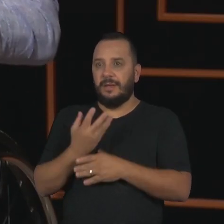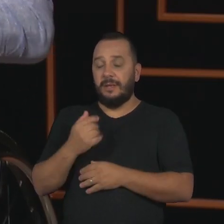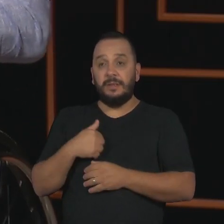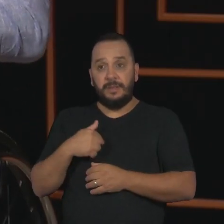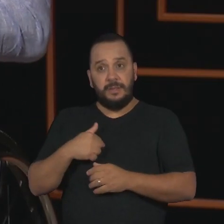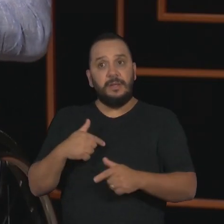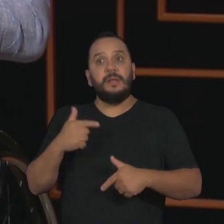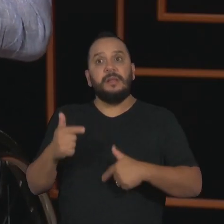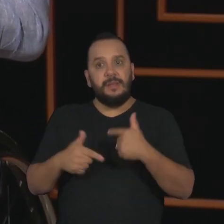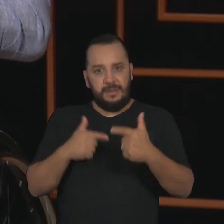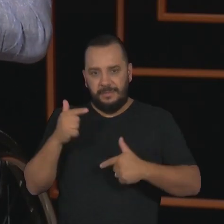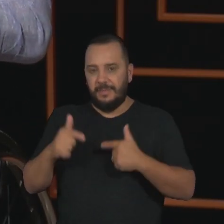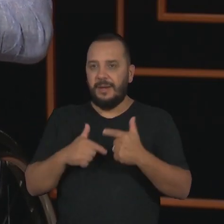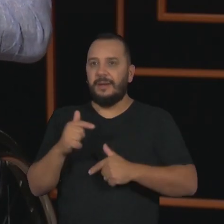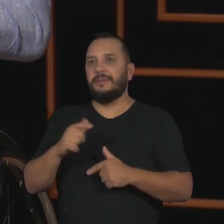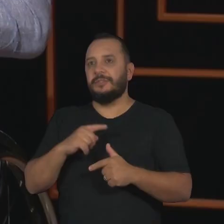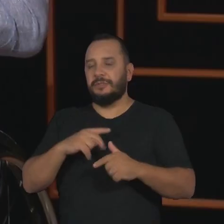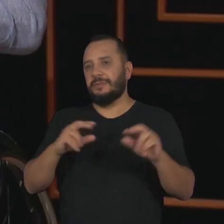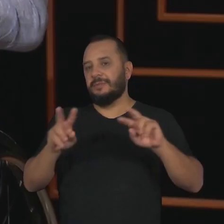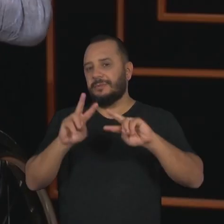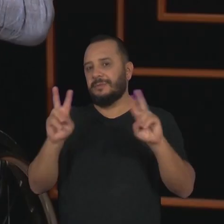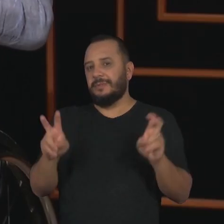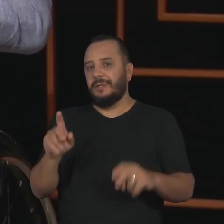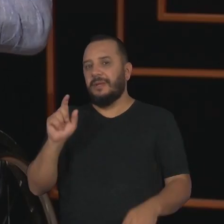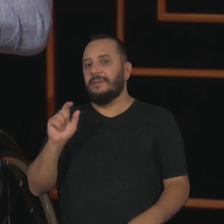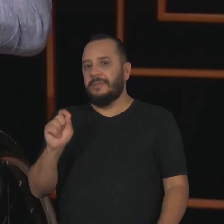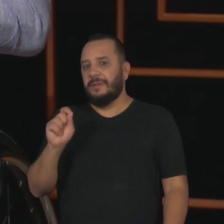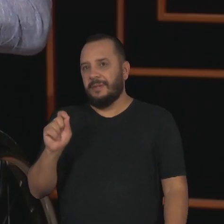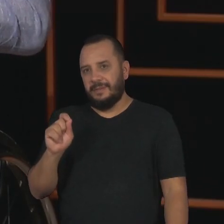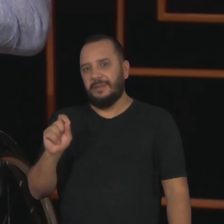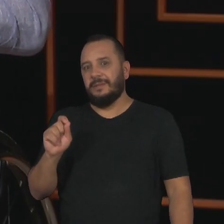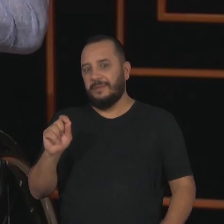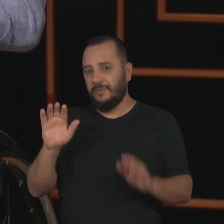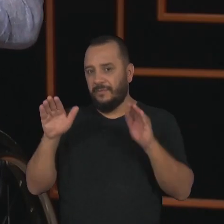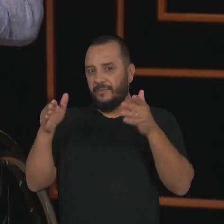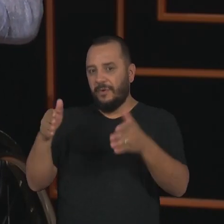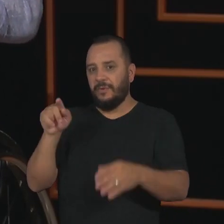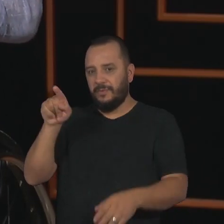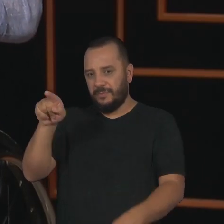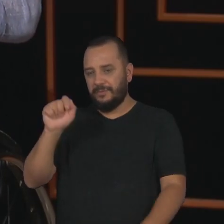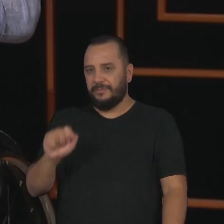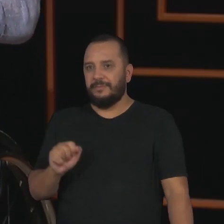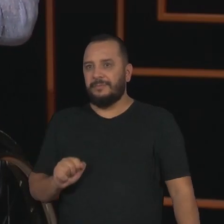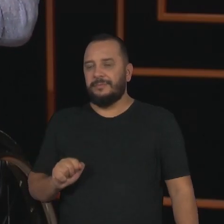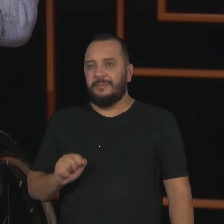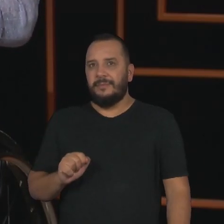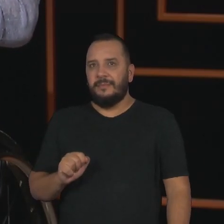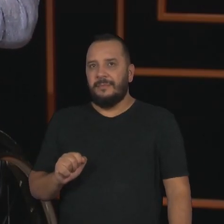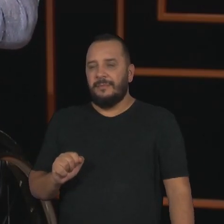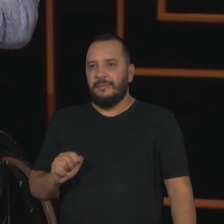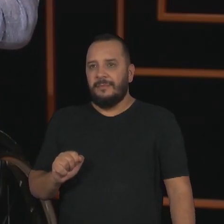iam tematicamente nesta vertente. Né?